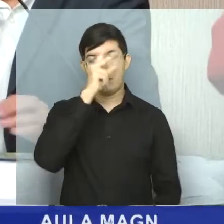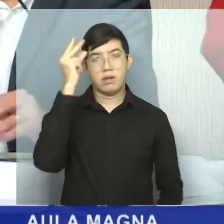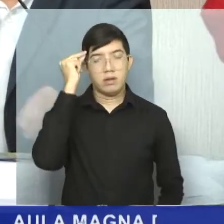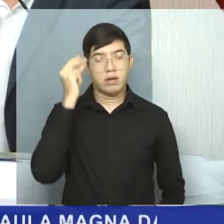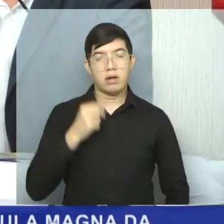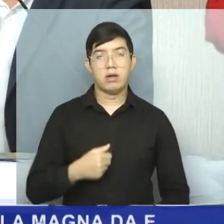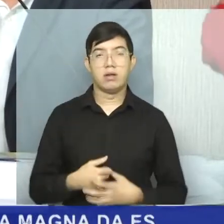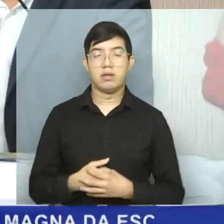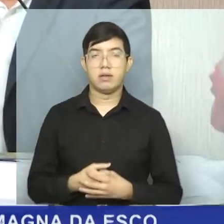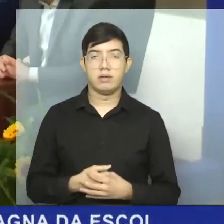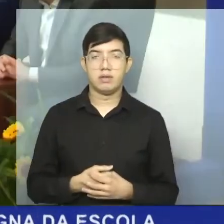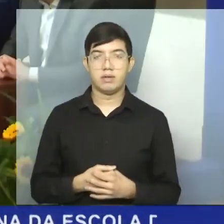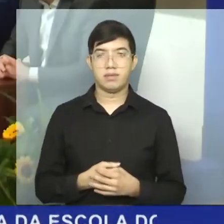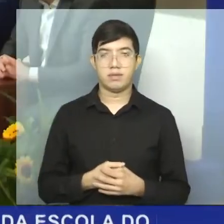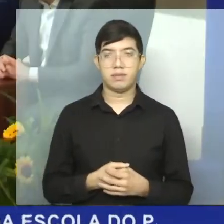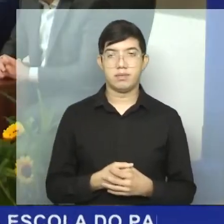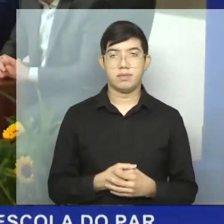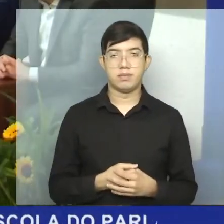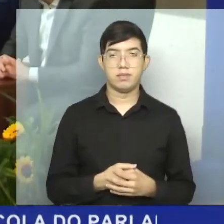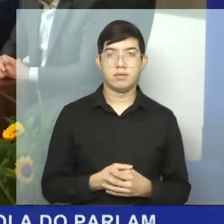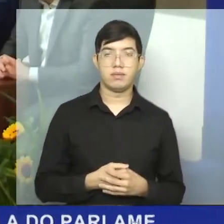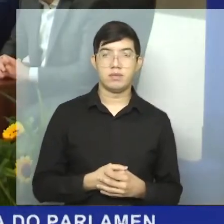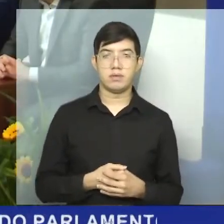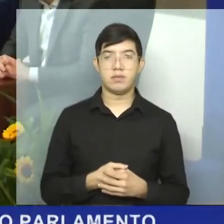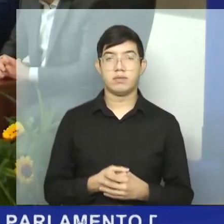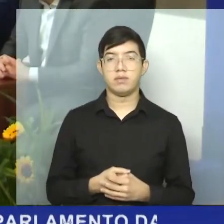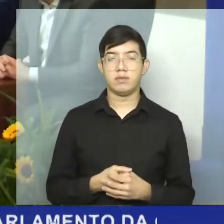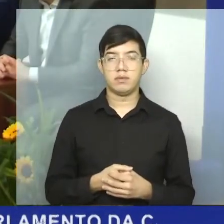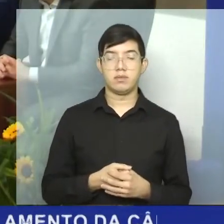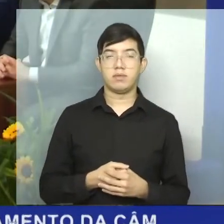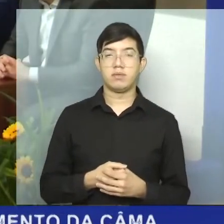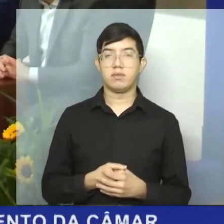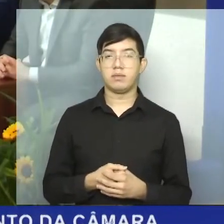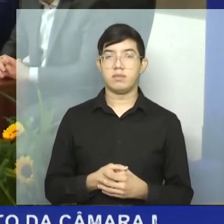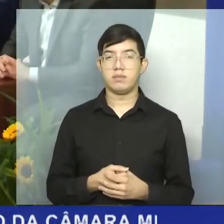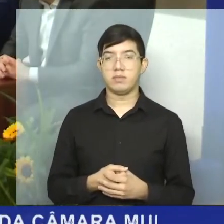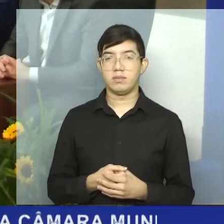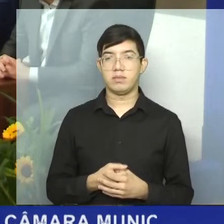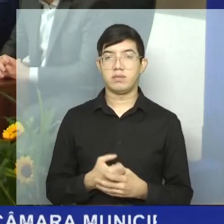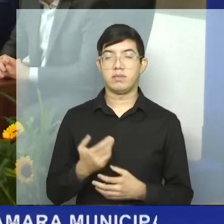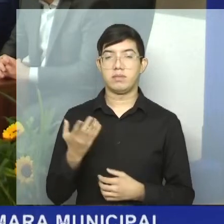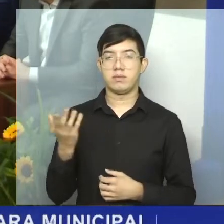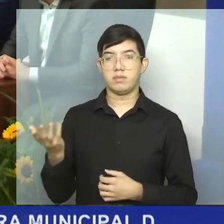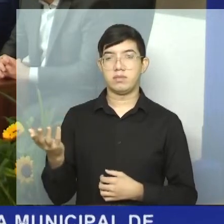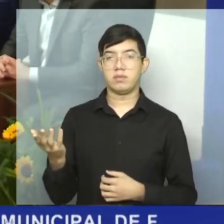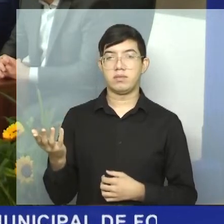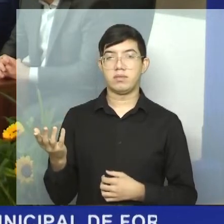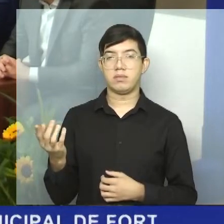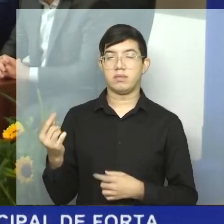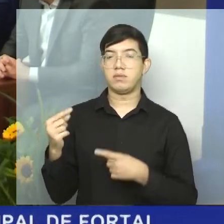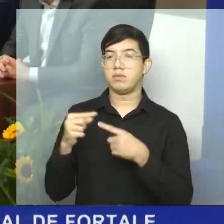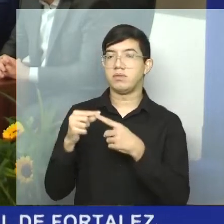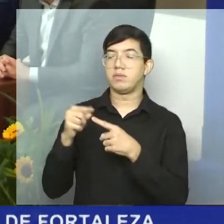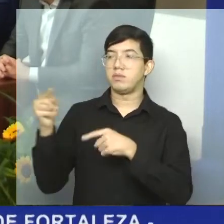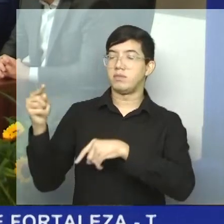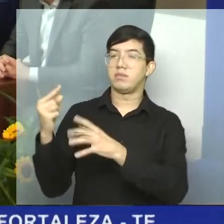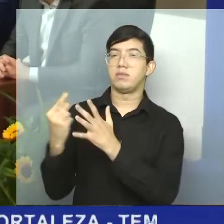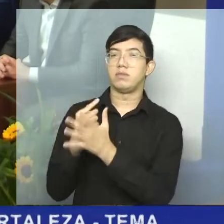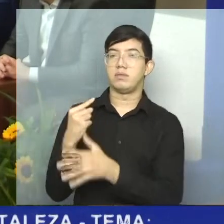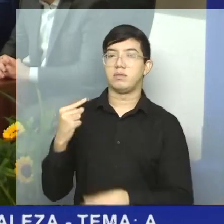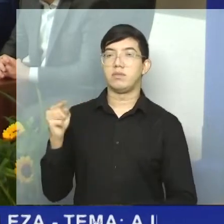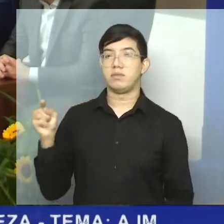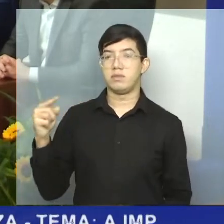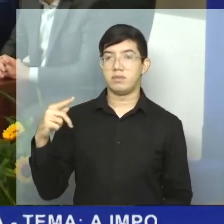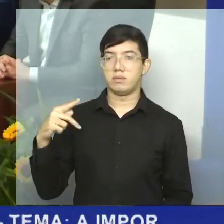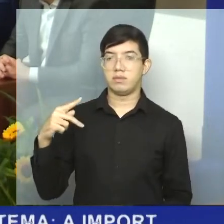Bom, toda pergunta inteligente, meu amigo Nélio, ela traz em si a semente da resposta. Ela é um desdobramento da pergunta do Pedro. Sendo que o Maurinho está me